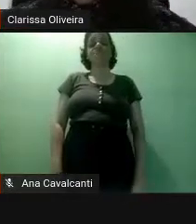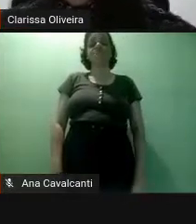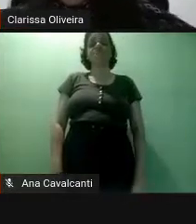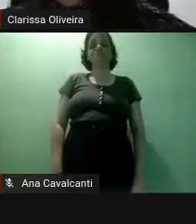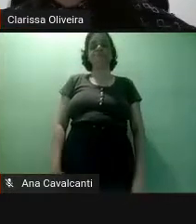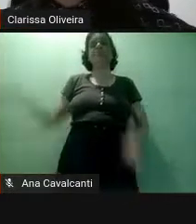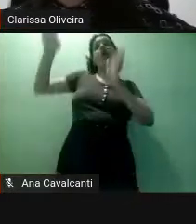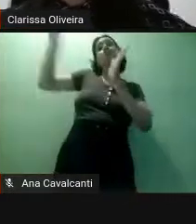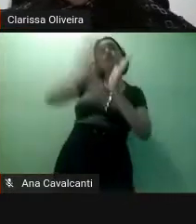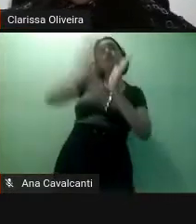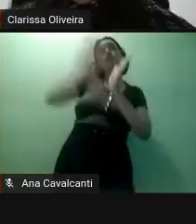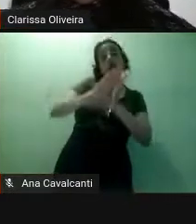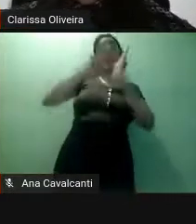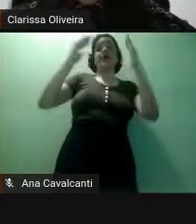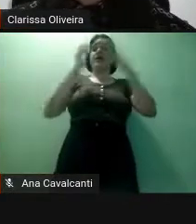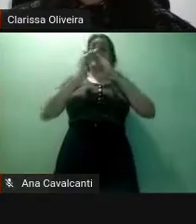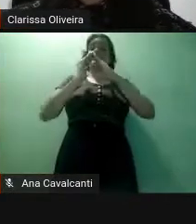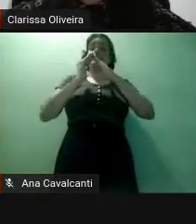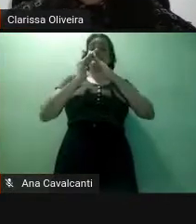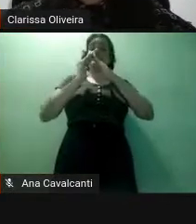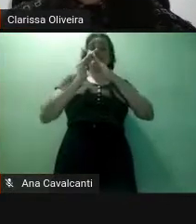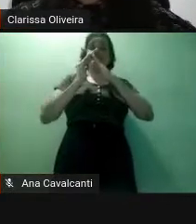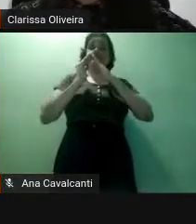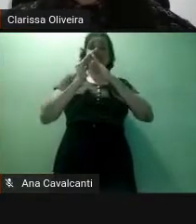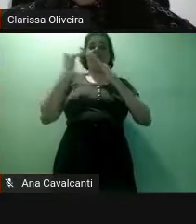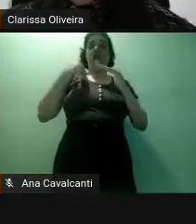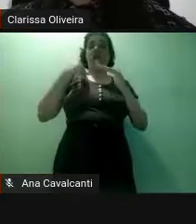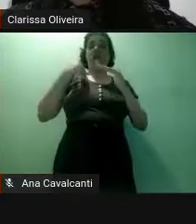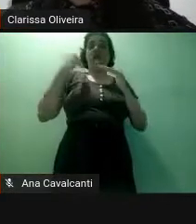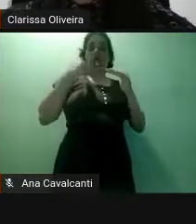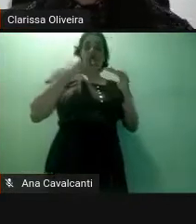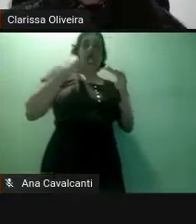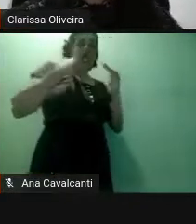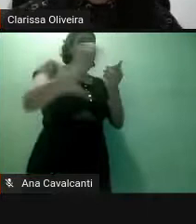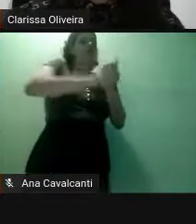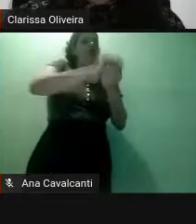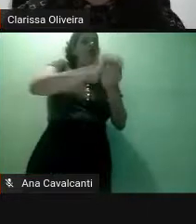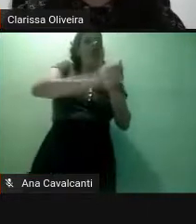em casa e vou lavar a minha máscara.